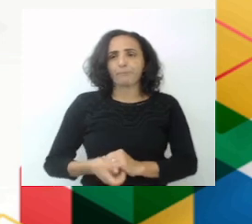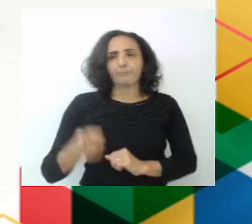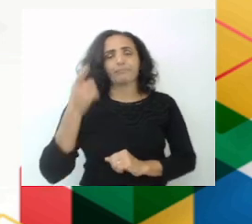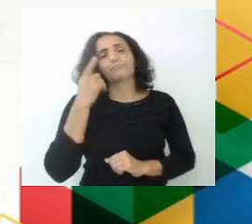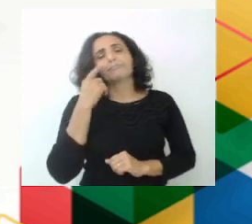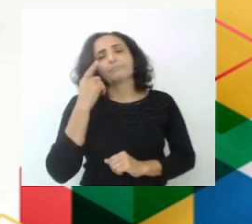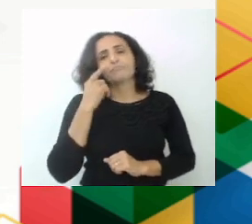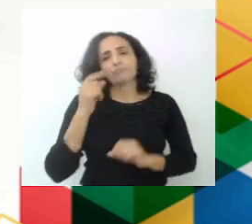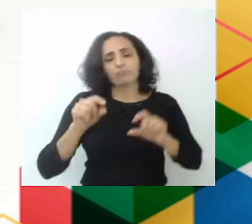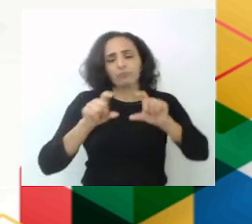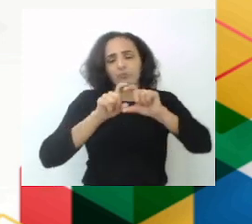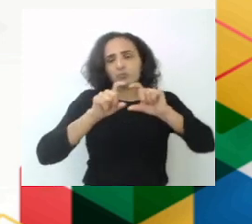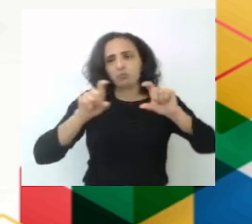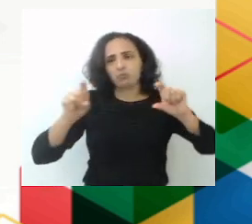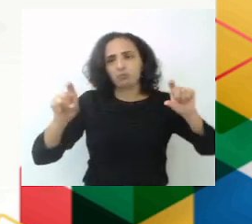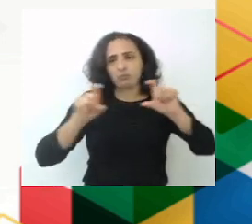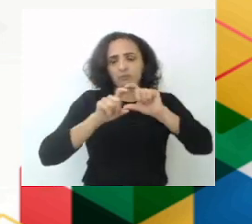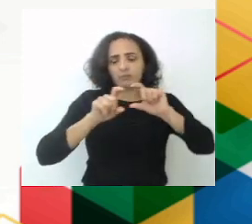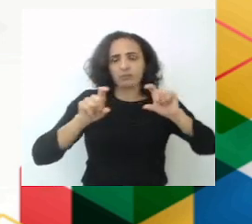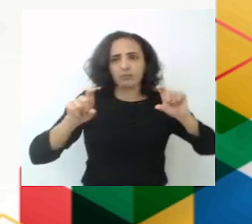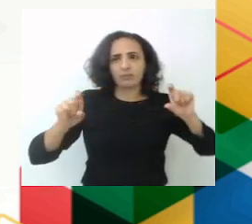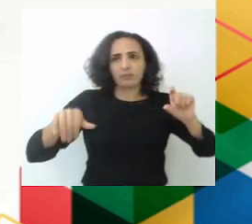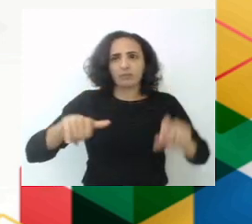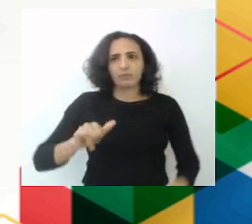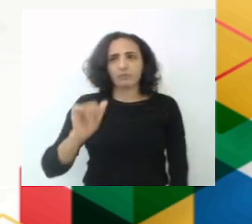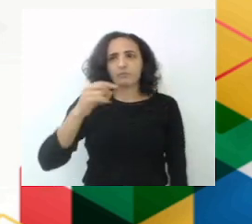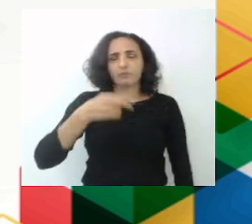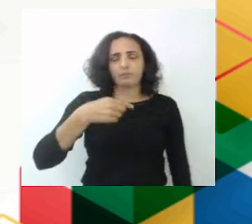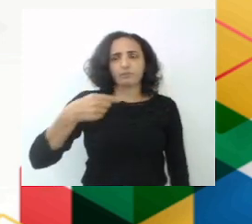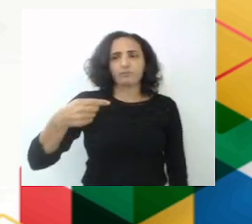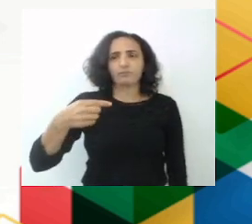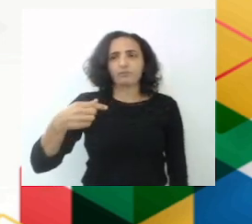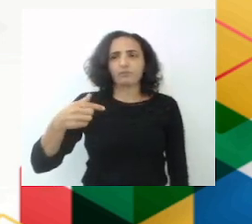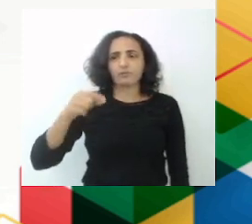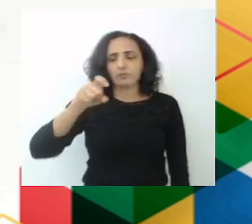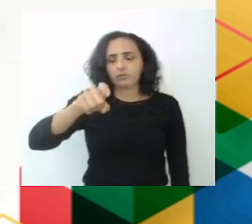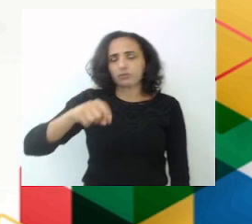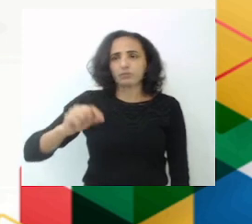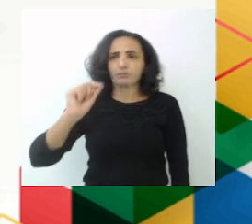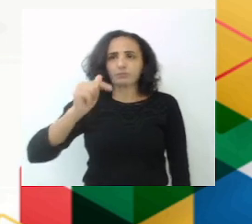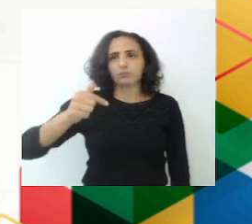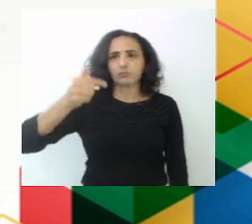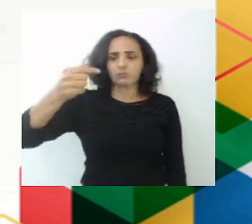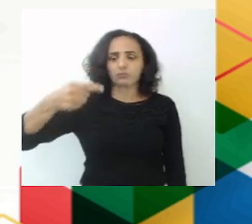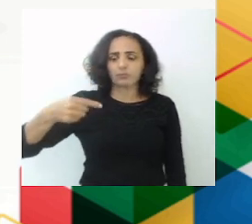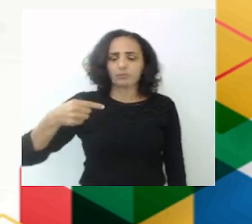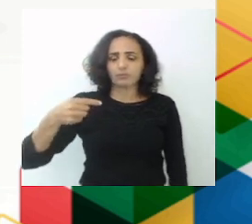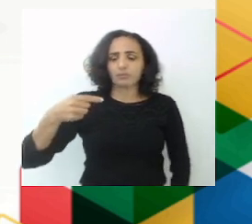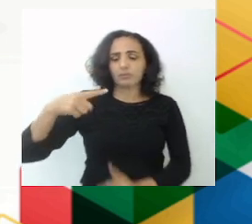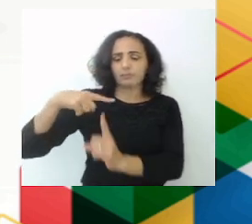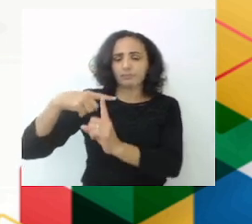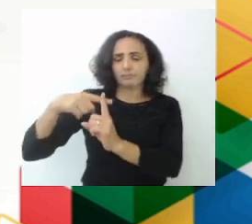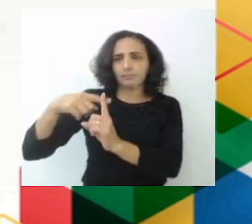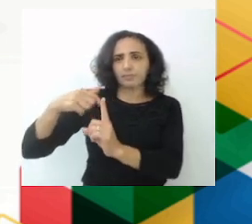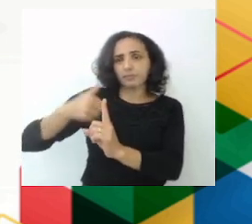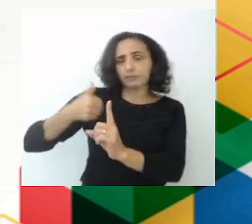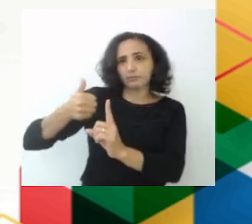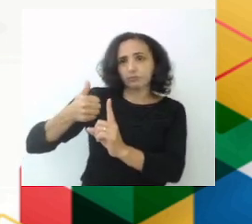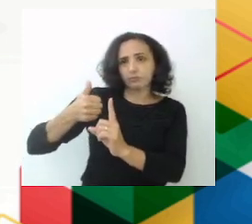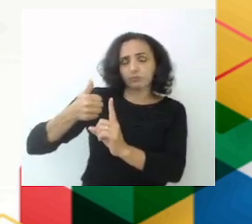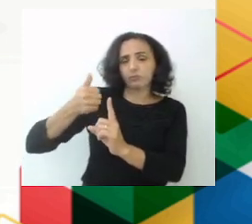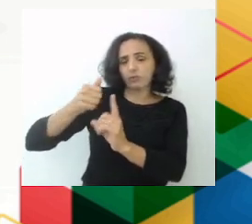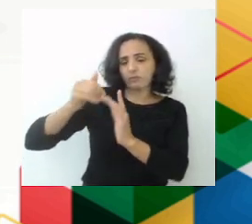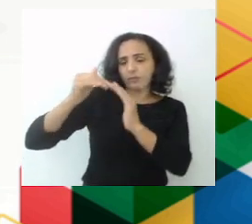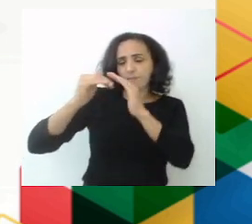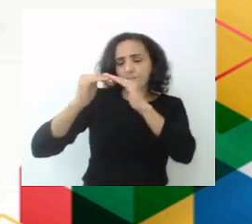lei de formação da função aqui? Y igual a x ao quadrado menos 1. Eu vou pegar os valores de x que escolhi